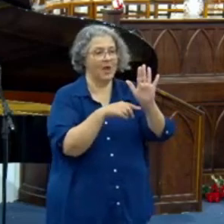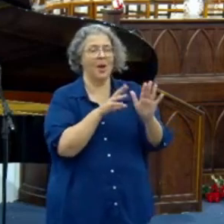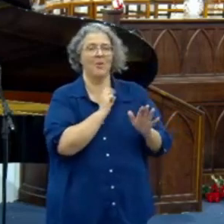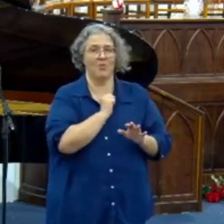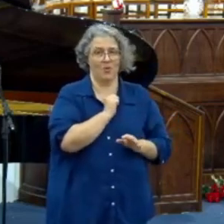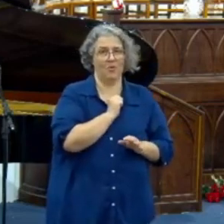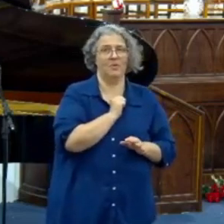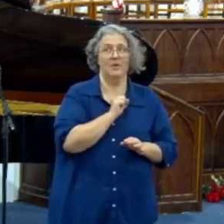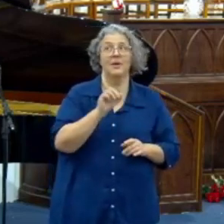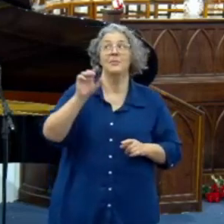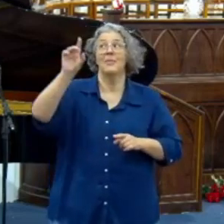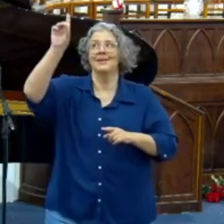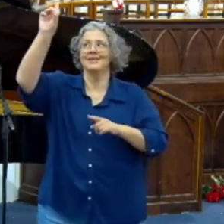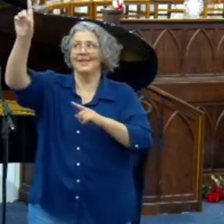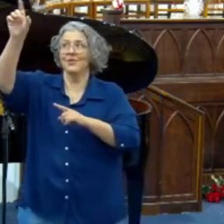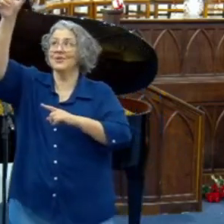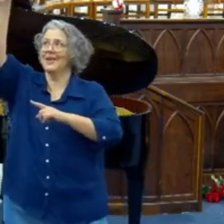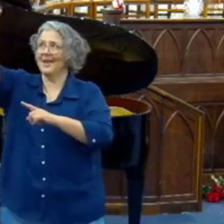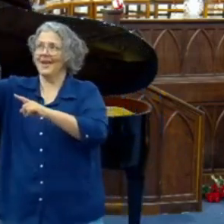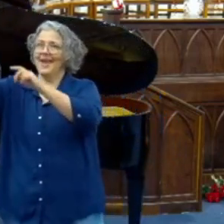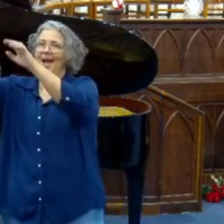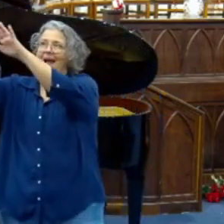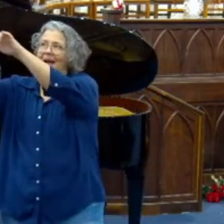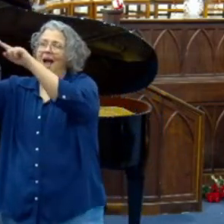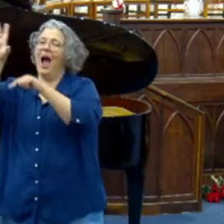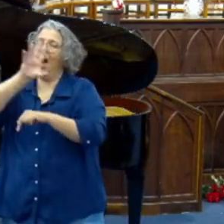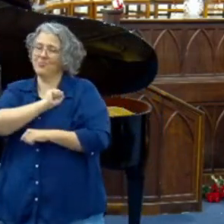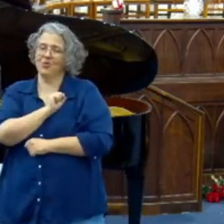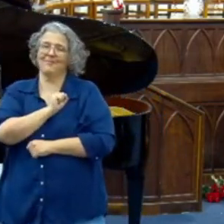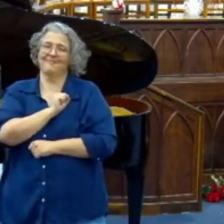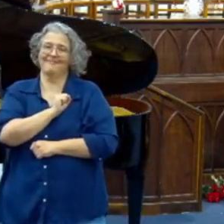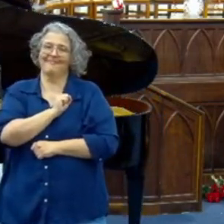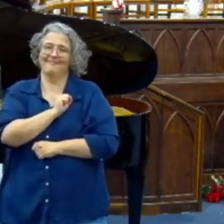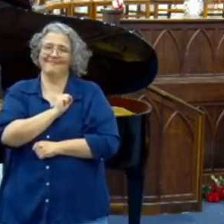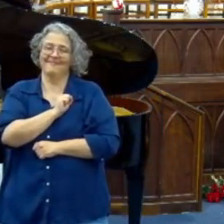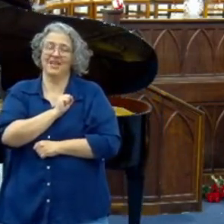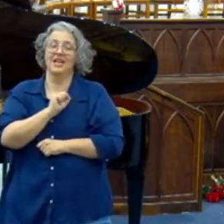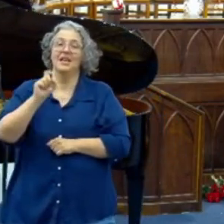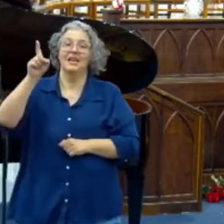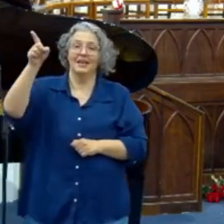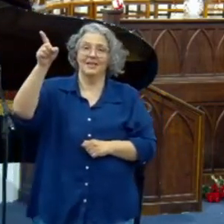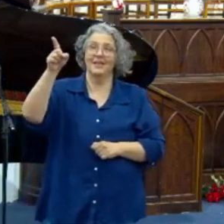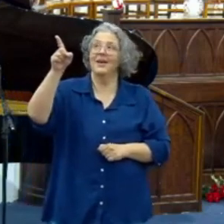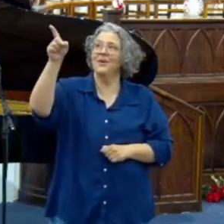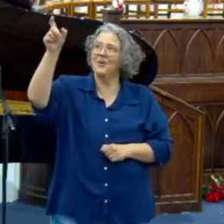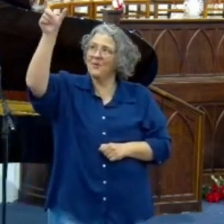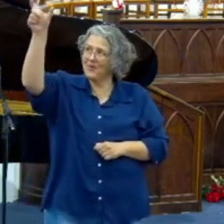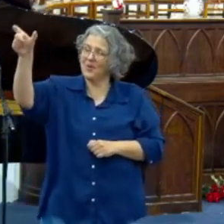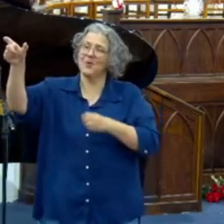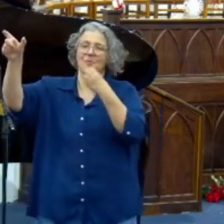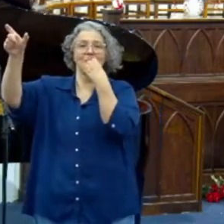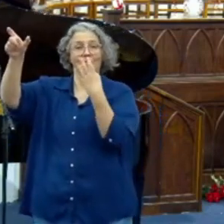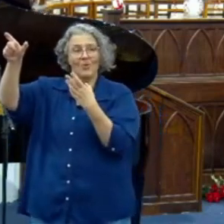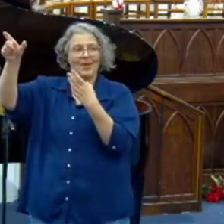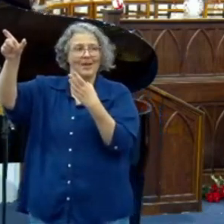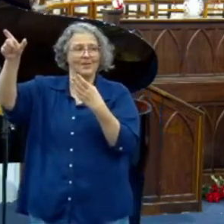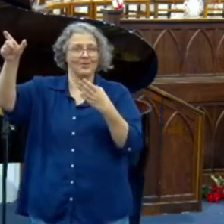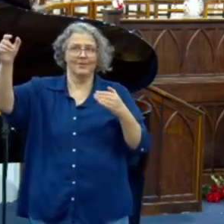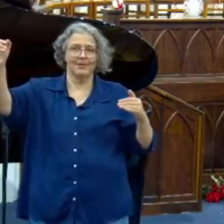ou não pratica, Ele é. Por isso o padrão de bondade de Deus não é o